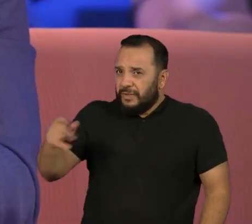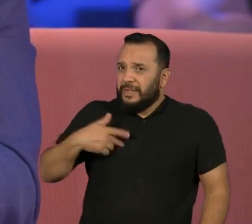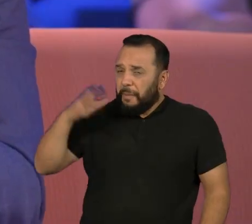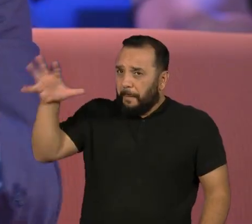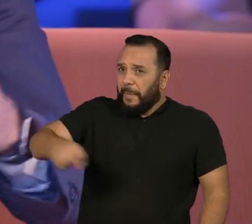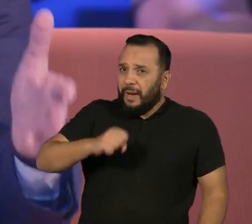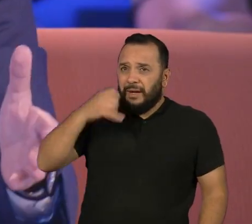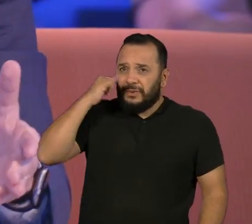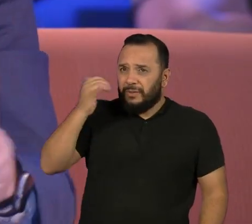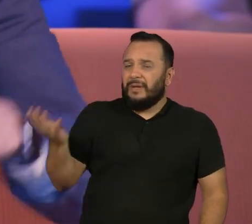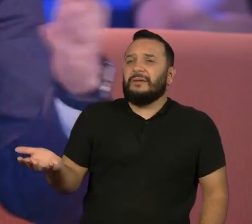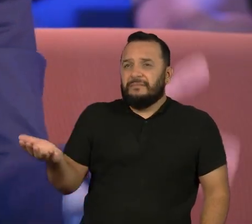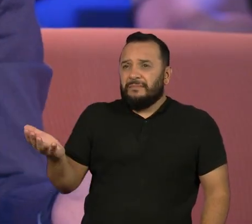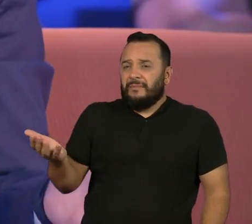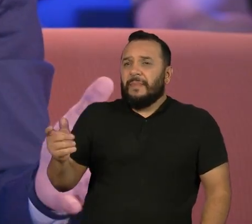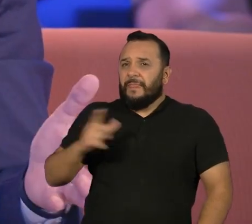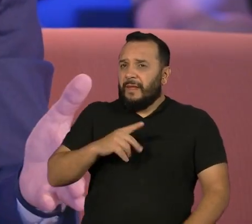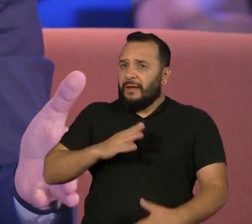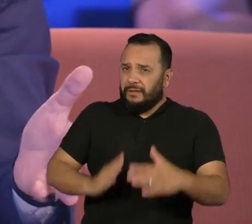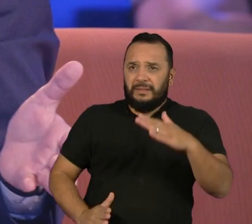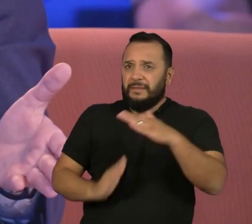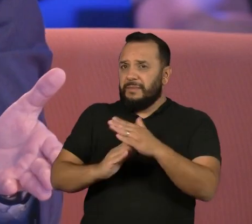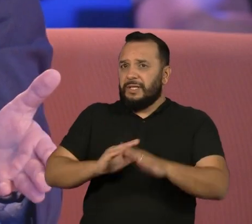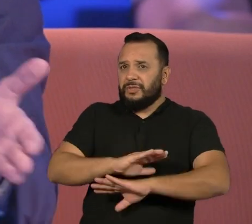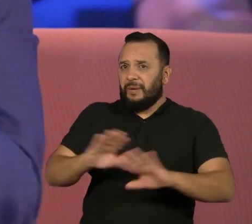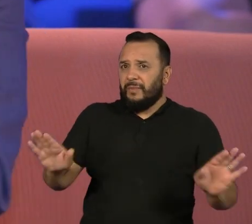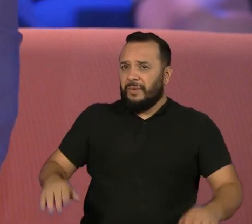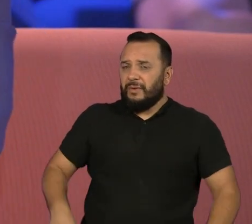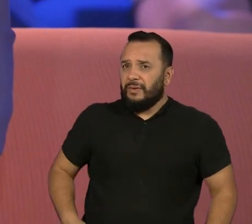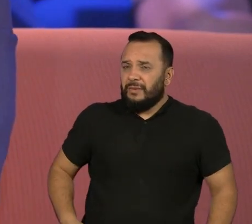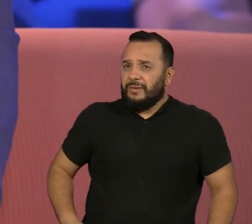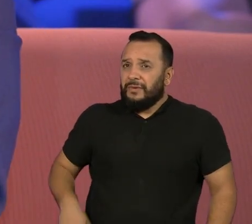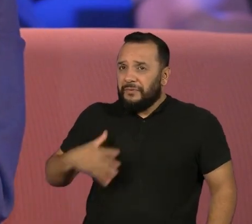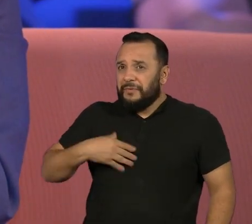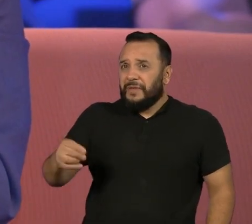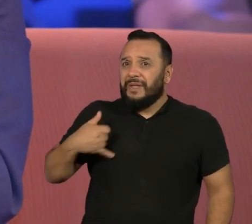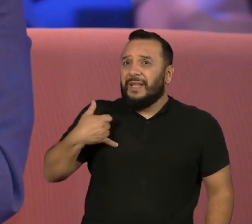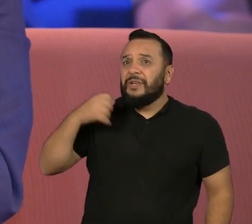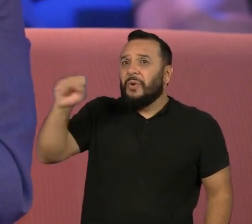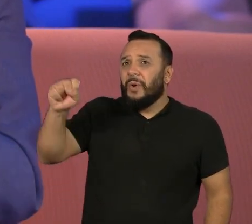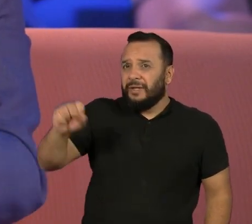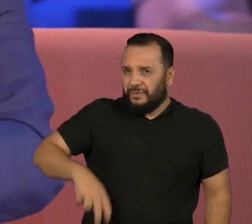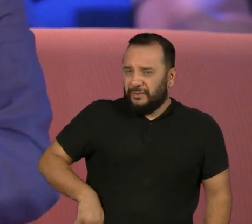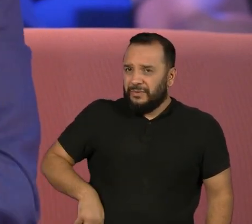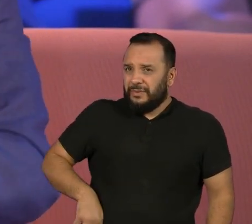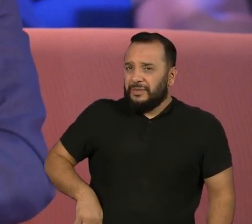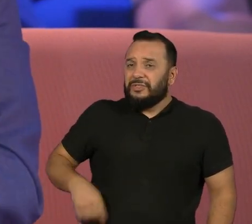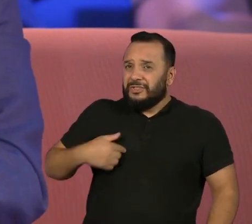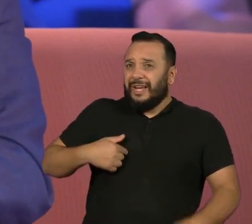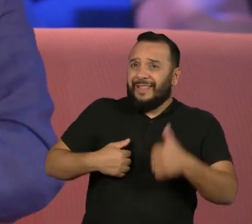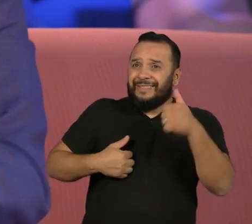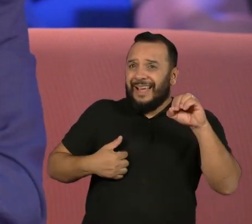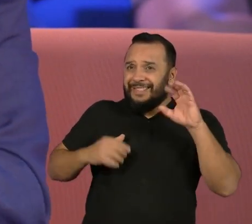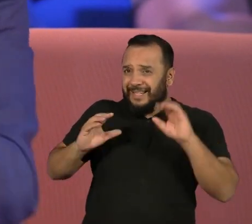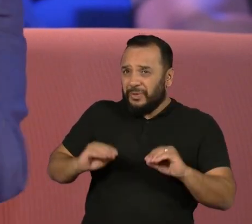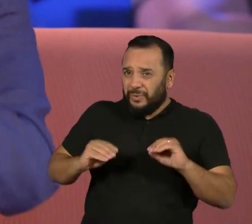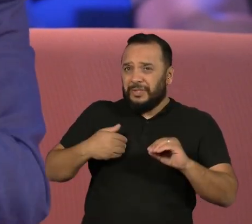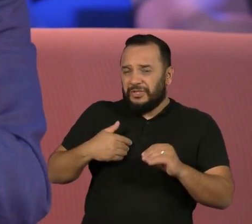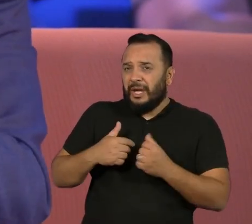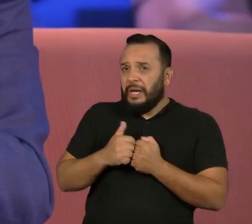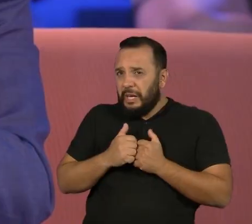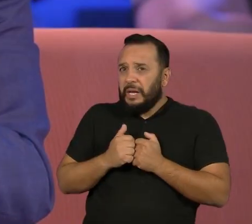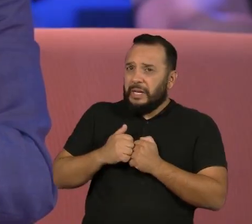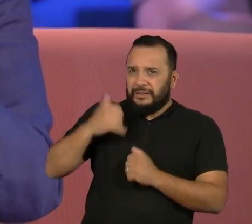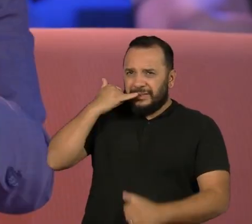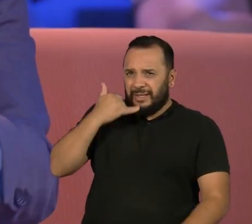decisão de estabelecer um limite aqui. Não é possível, se o seu filho é de 8 anos de idade está depois das 10 horas da noite no